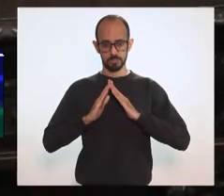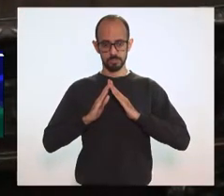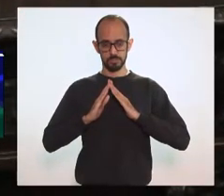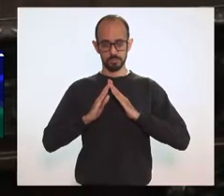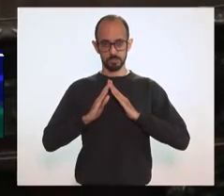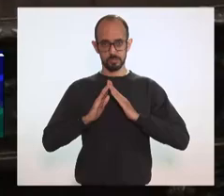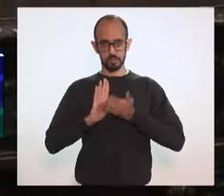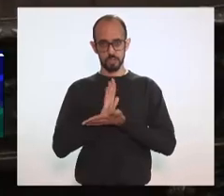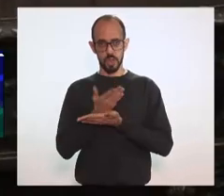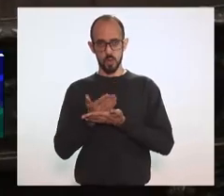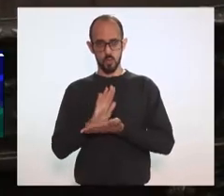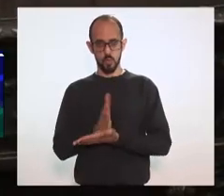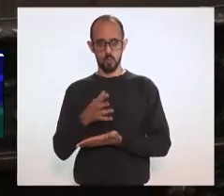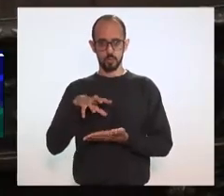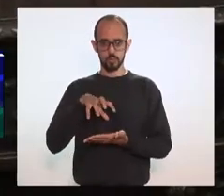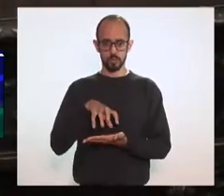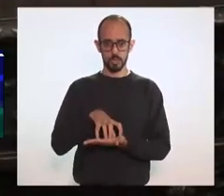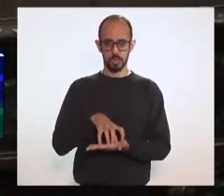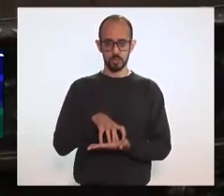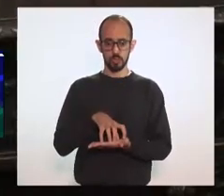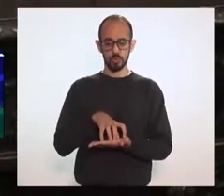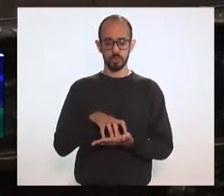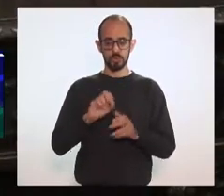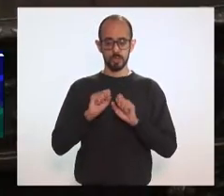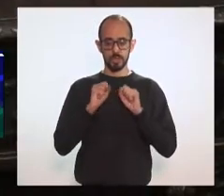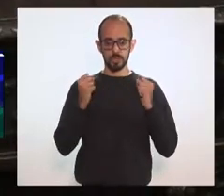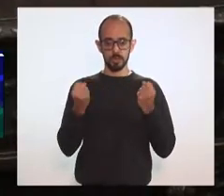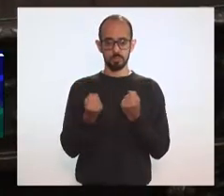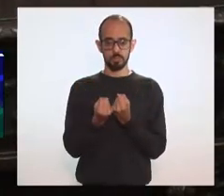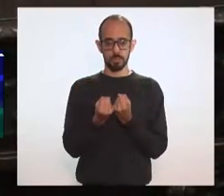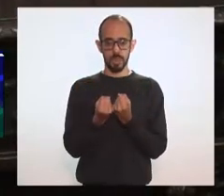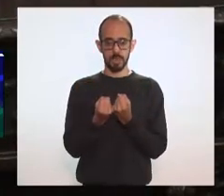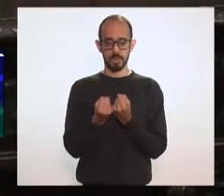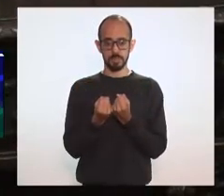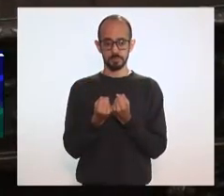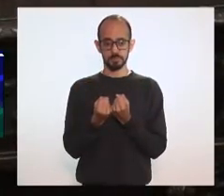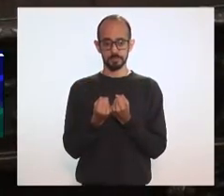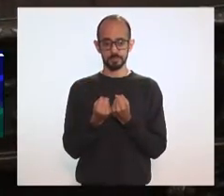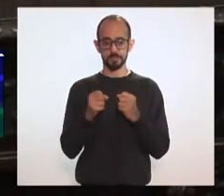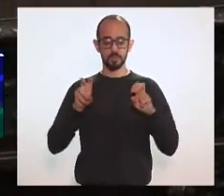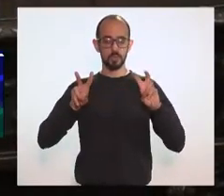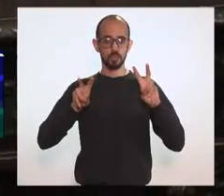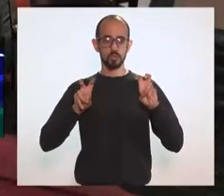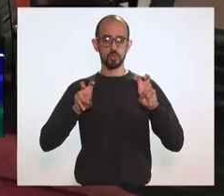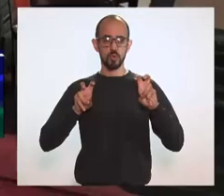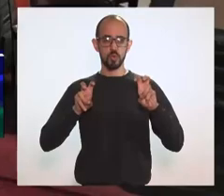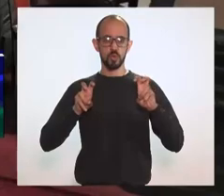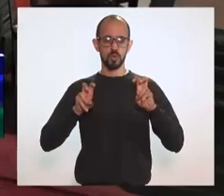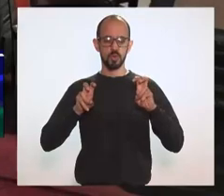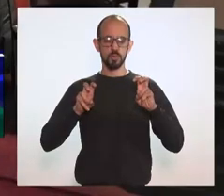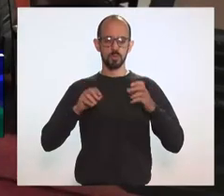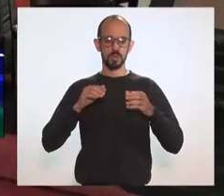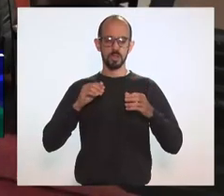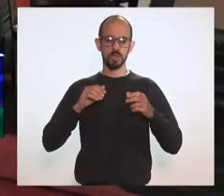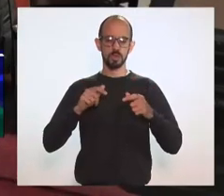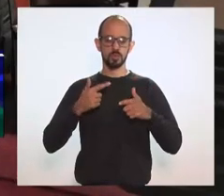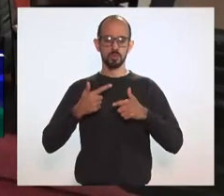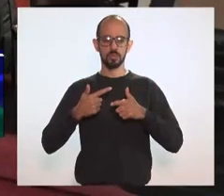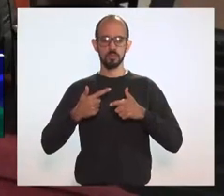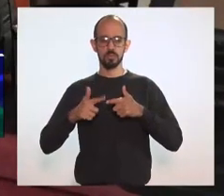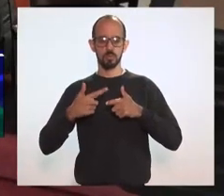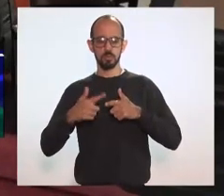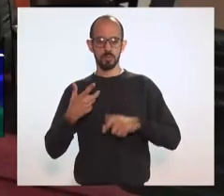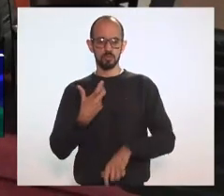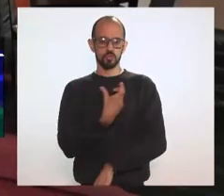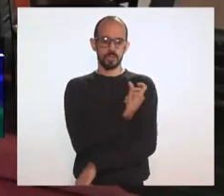setores da Assembleia Legislativa em relação ao processo de vacinação e